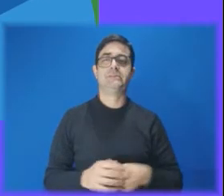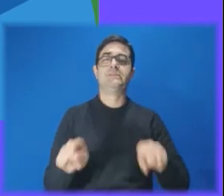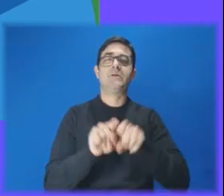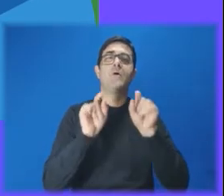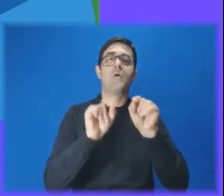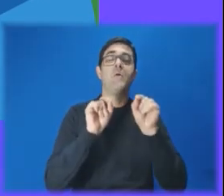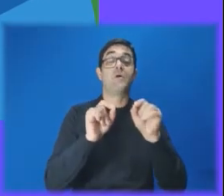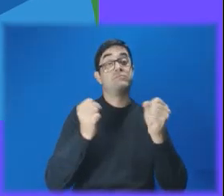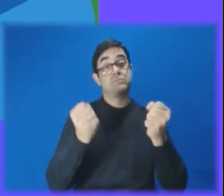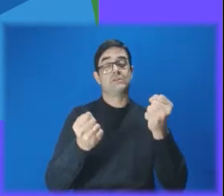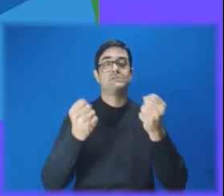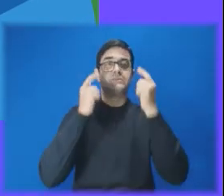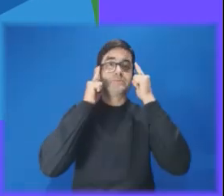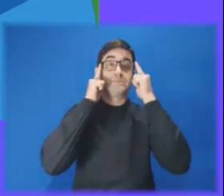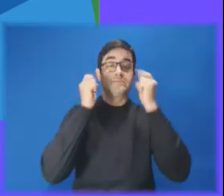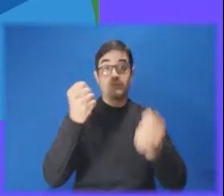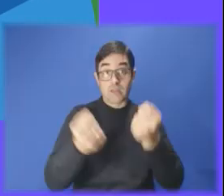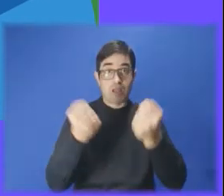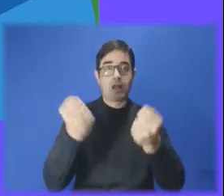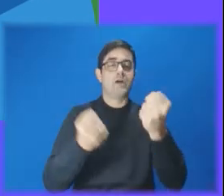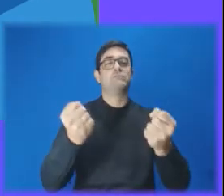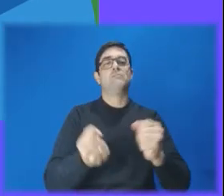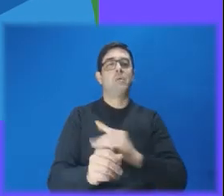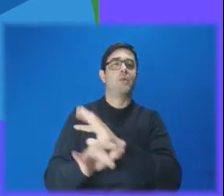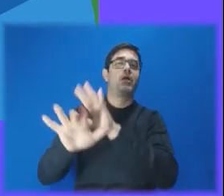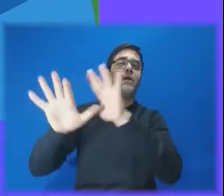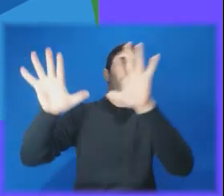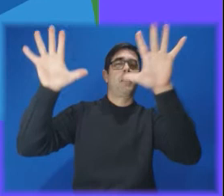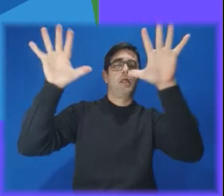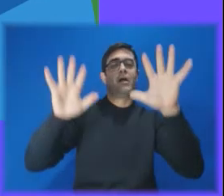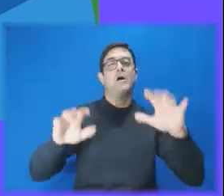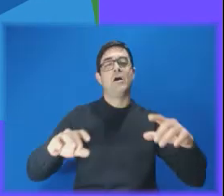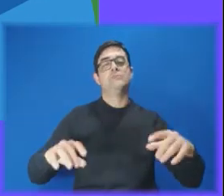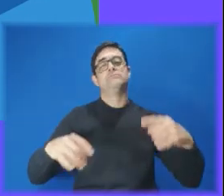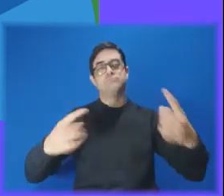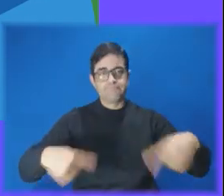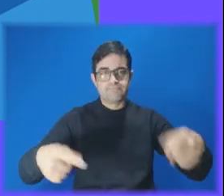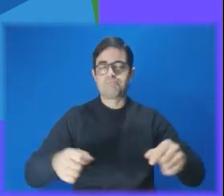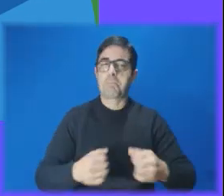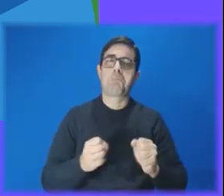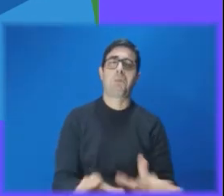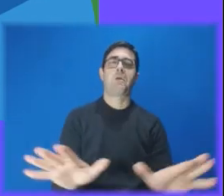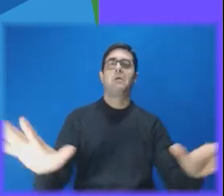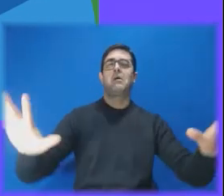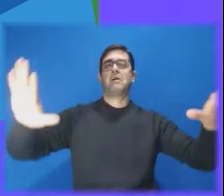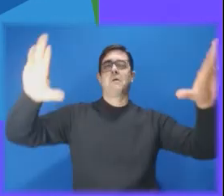material particulado são o transporte rodoviário, processos de não combustão, por exemplo, processos que levantem pó e